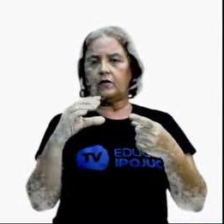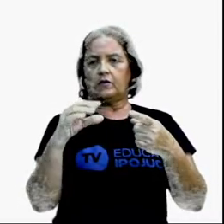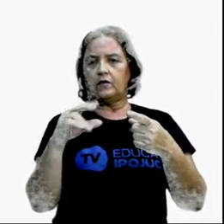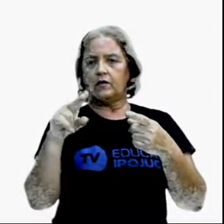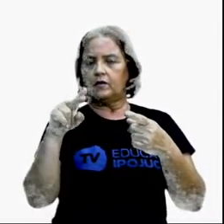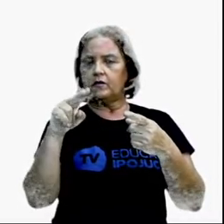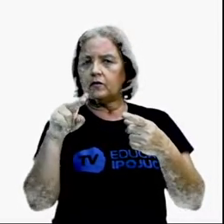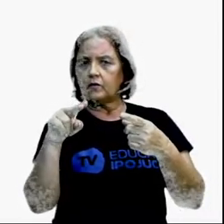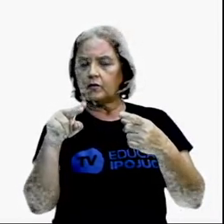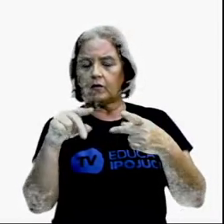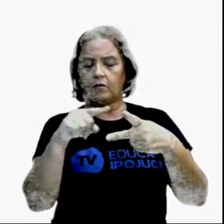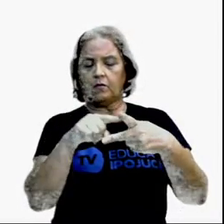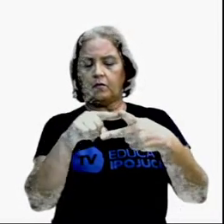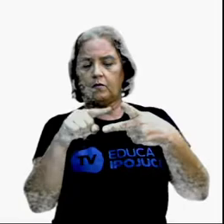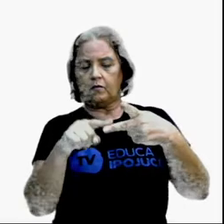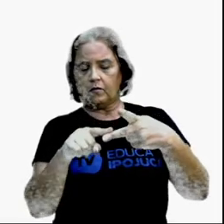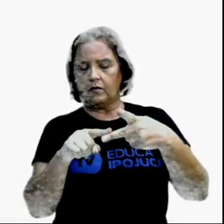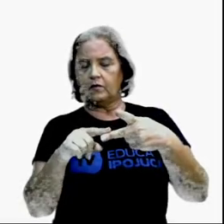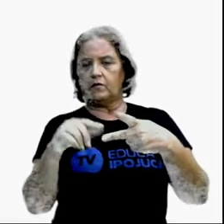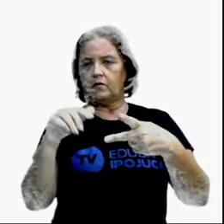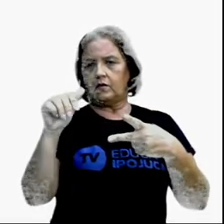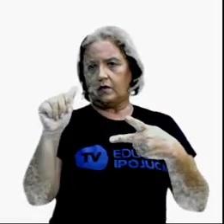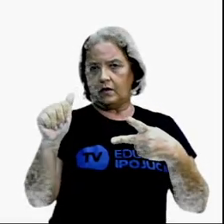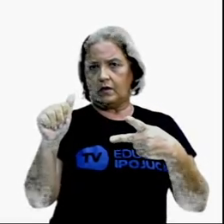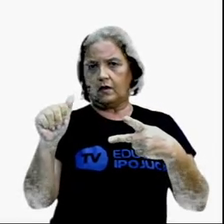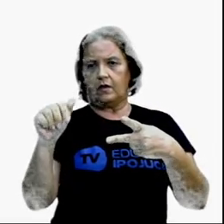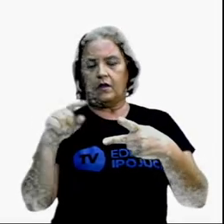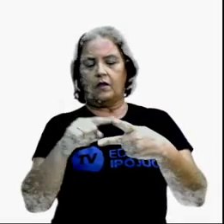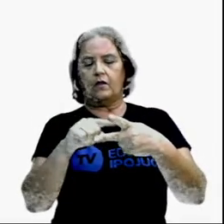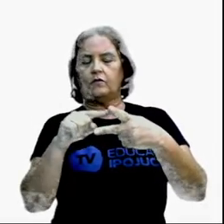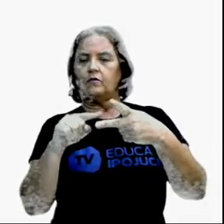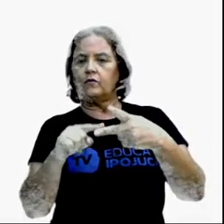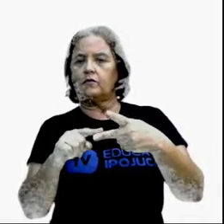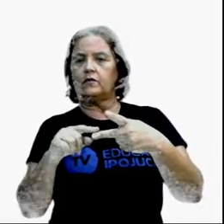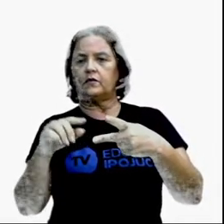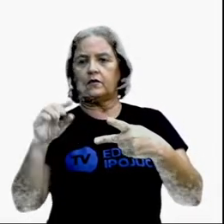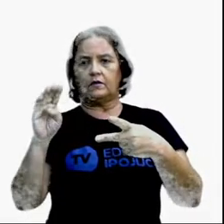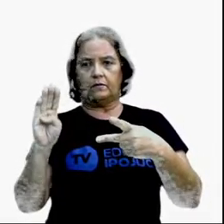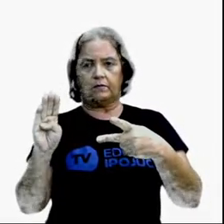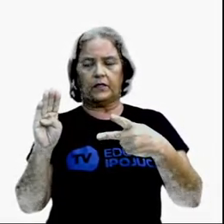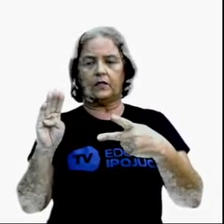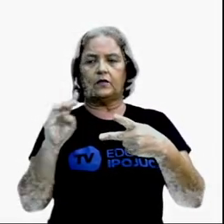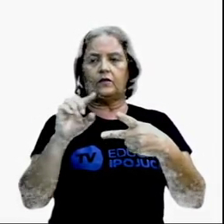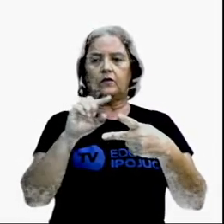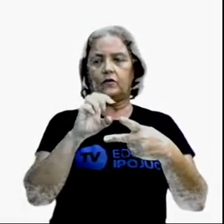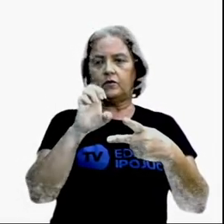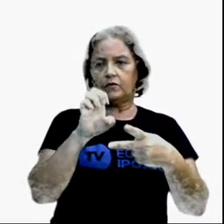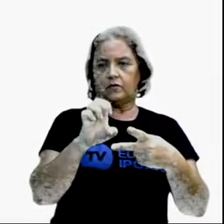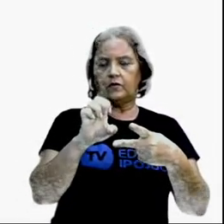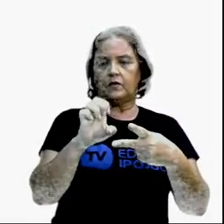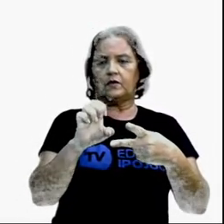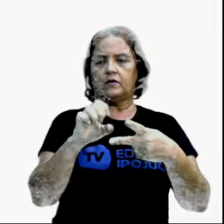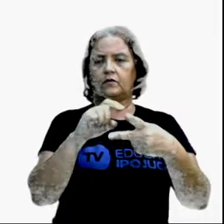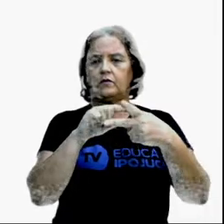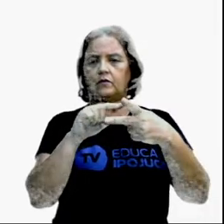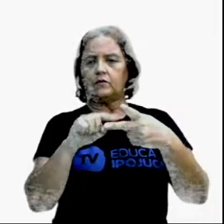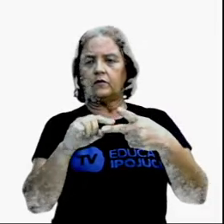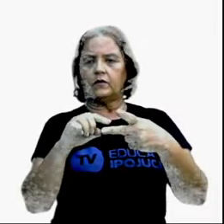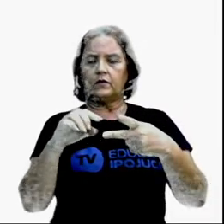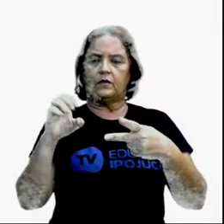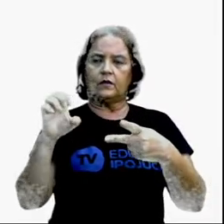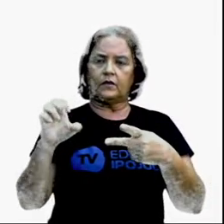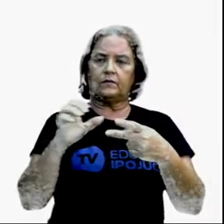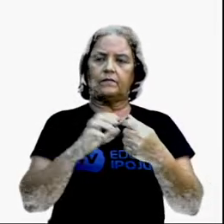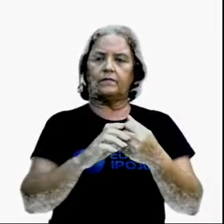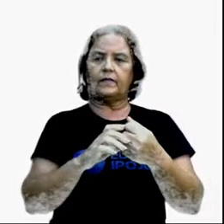D, assim como B é congruente a E e o C congruente a F. E os